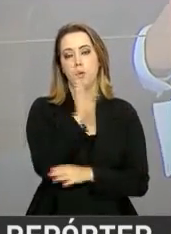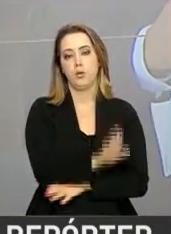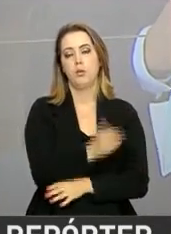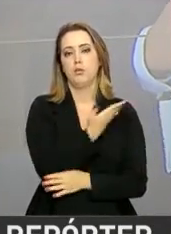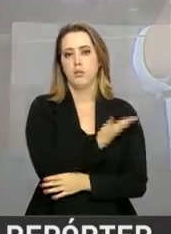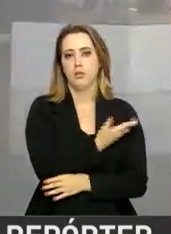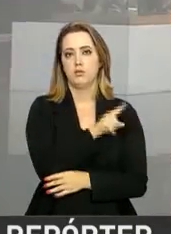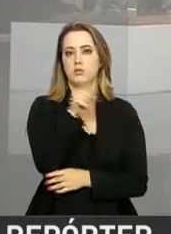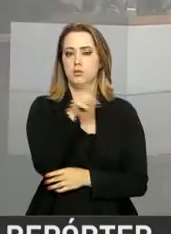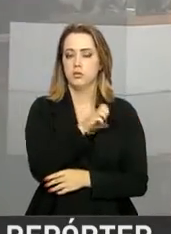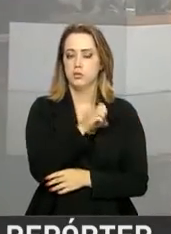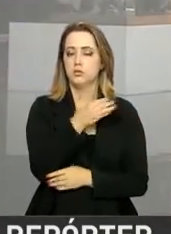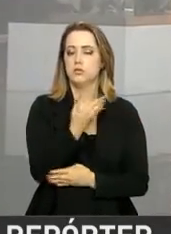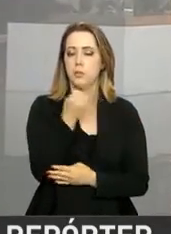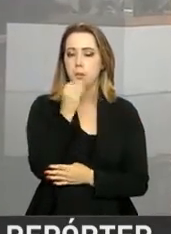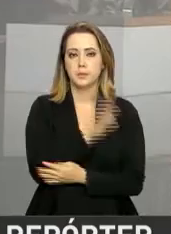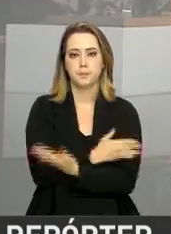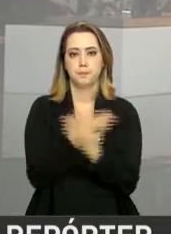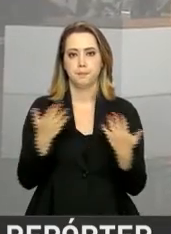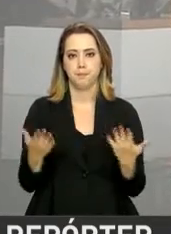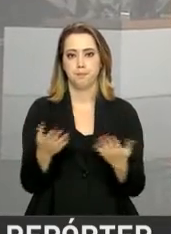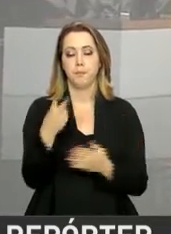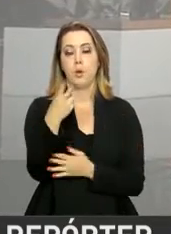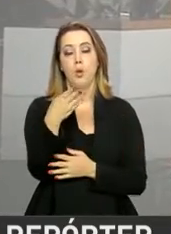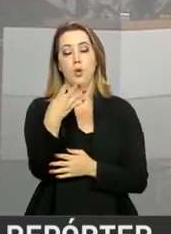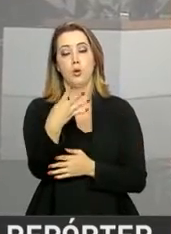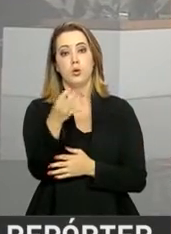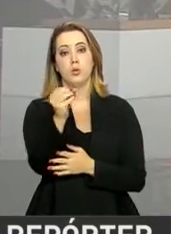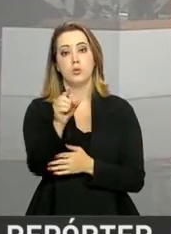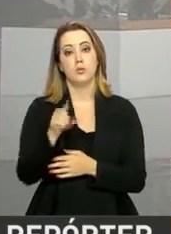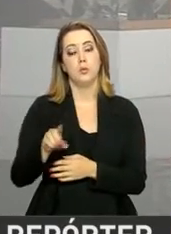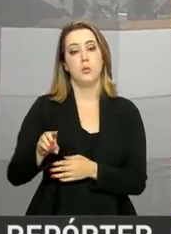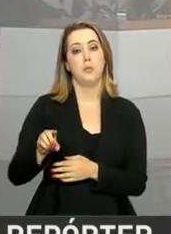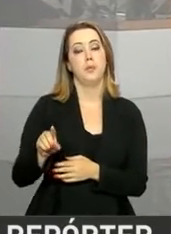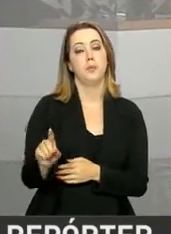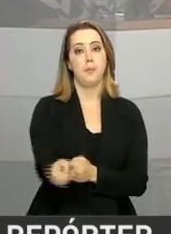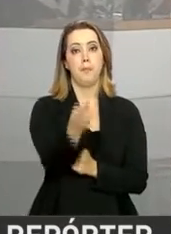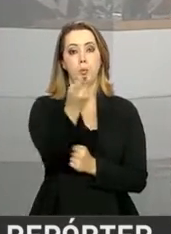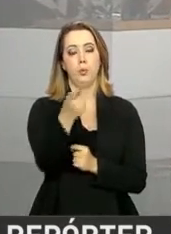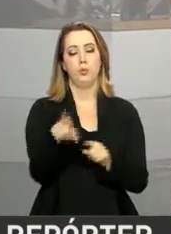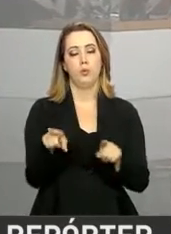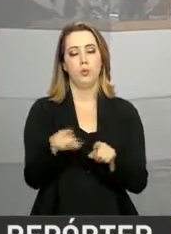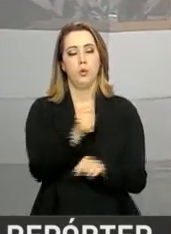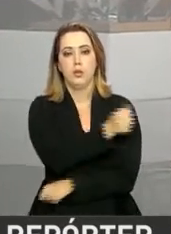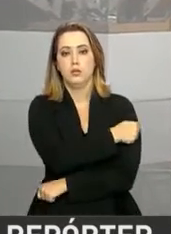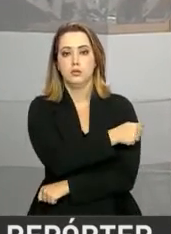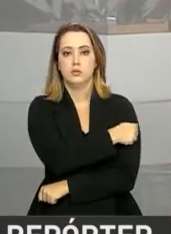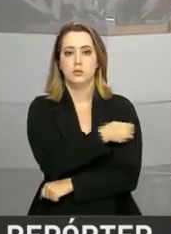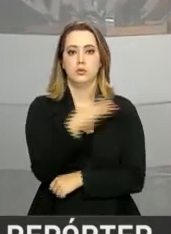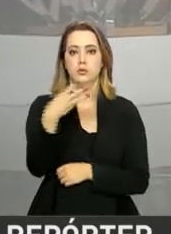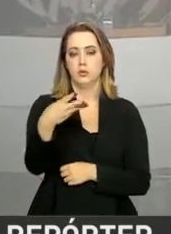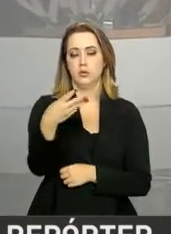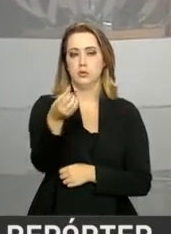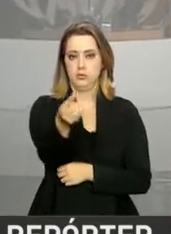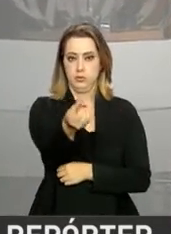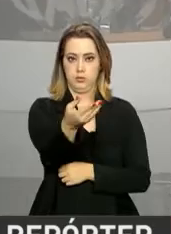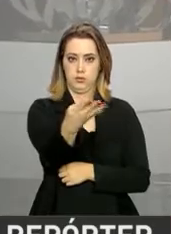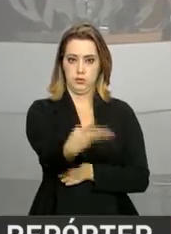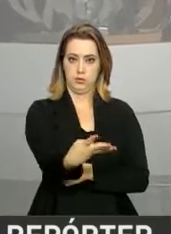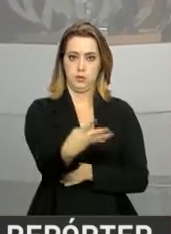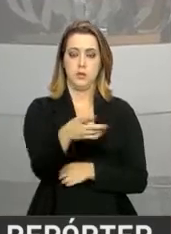zé luís boa tarde a todos esses 240 mil estudantes vão fazer as provas em 364